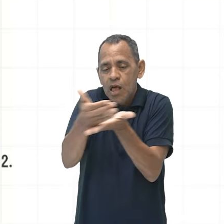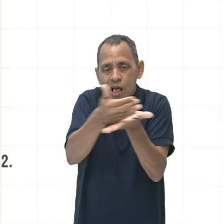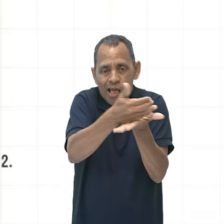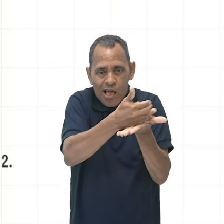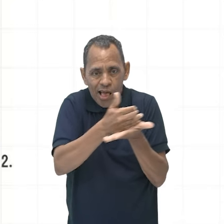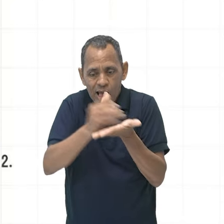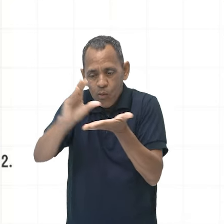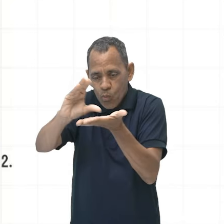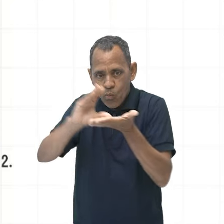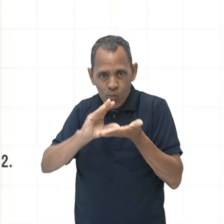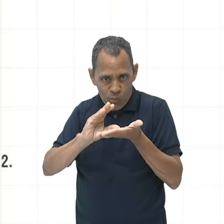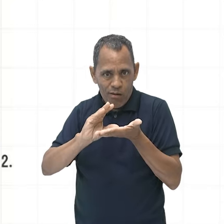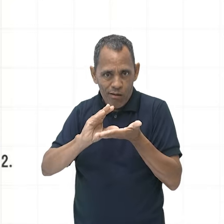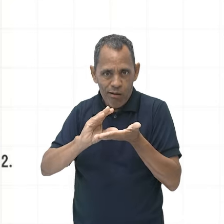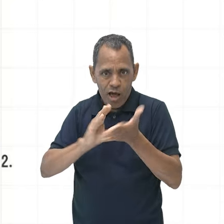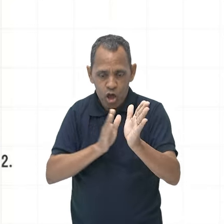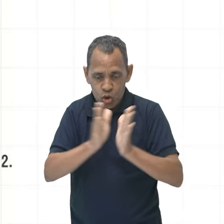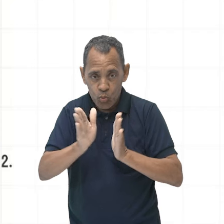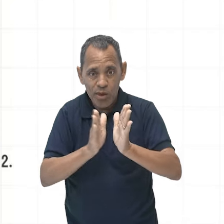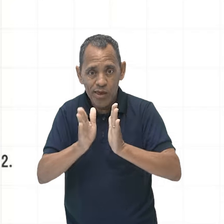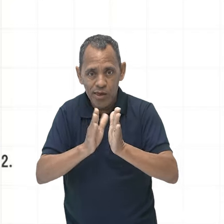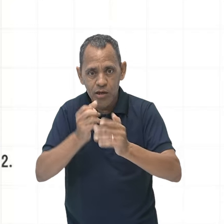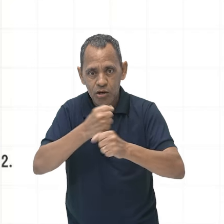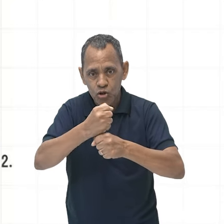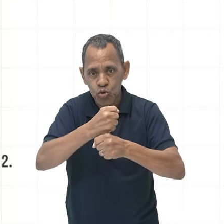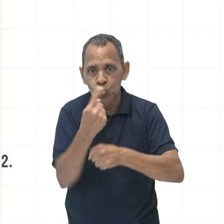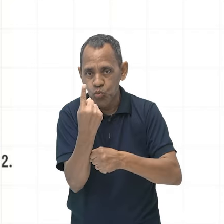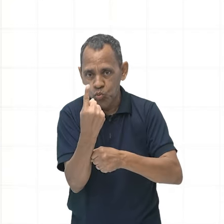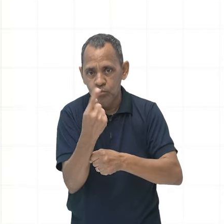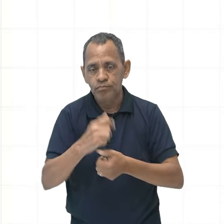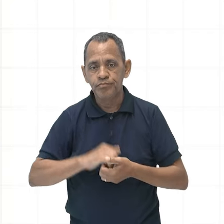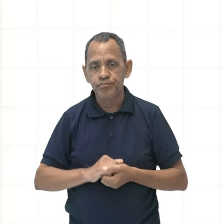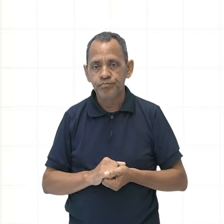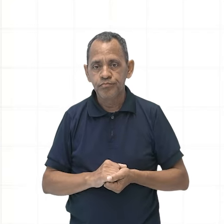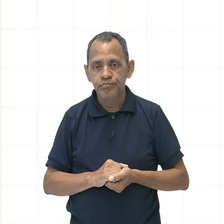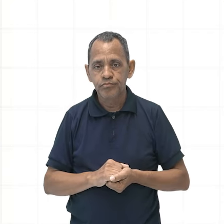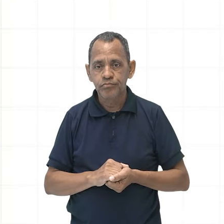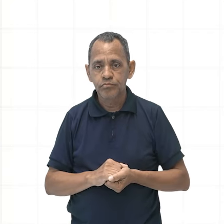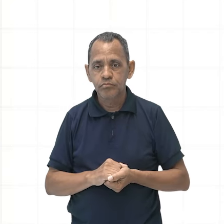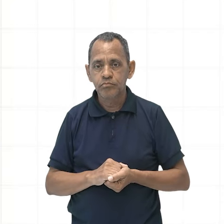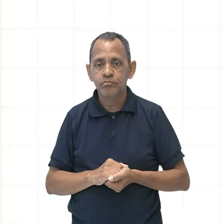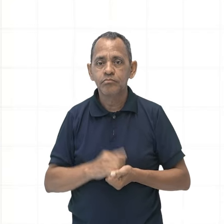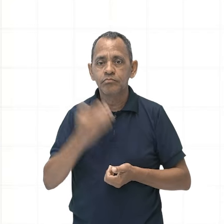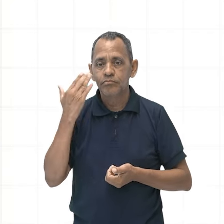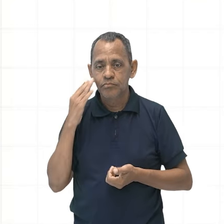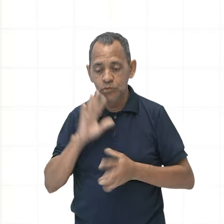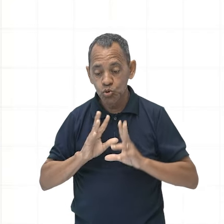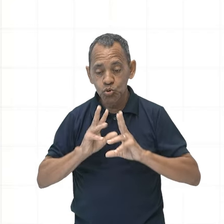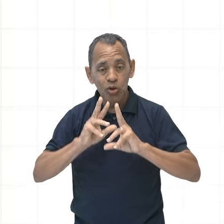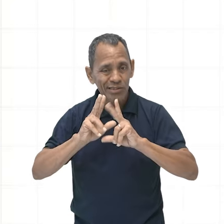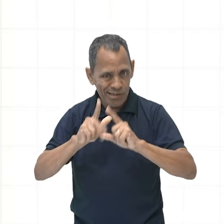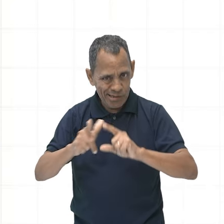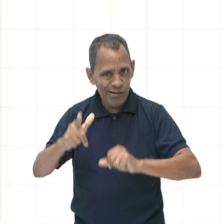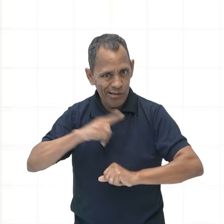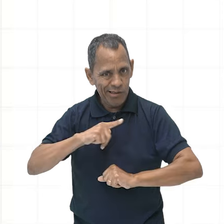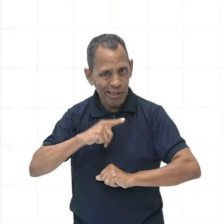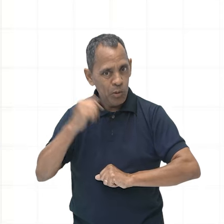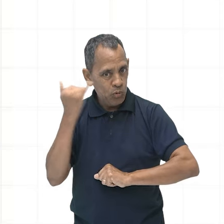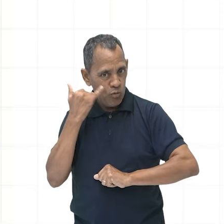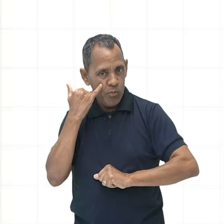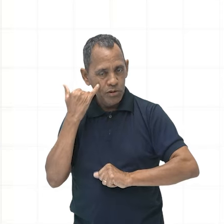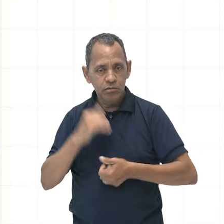ano. Então, nessa pergunta, a gente tem esse exemplo, né? Digamos que a empresa